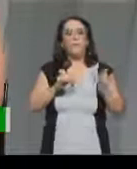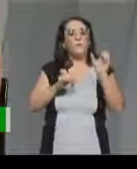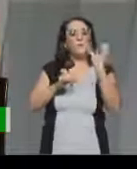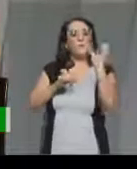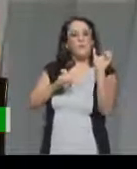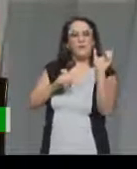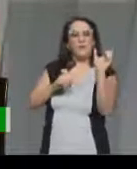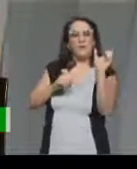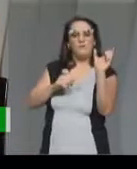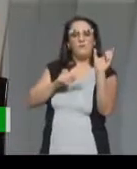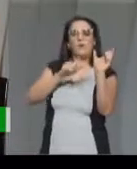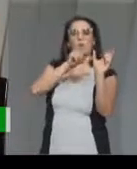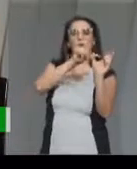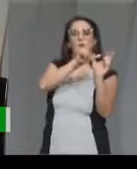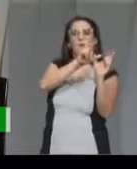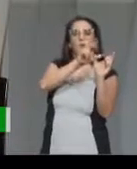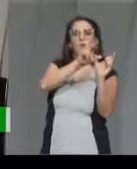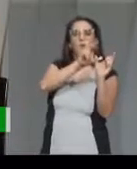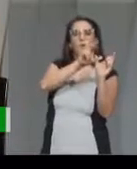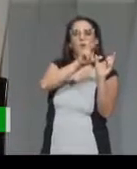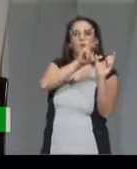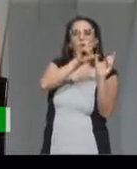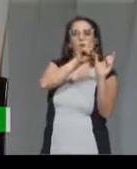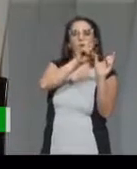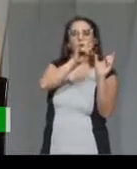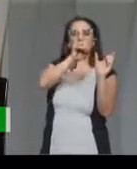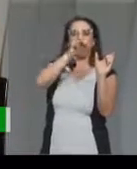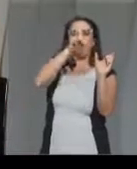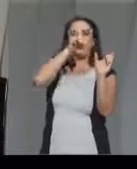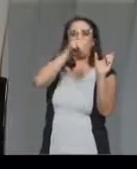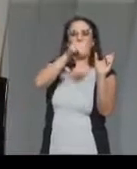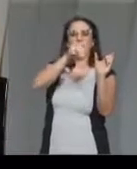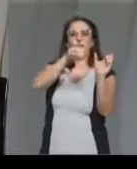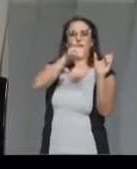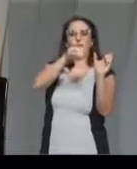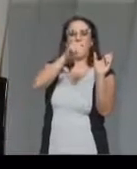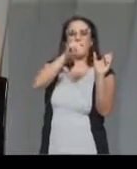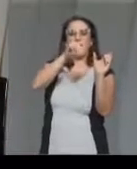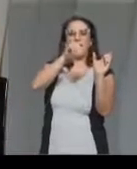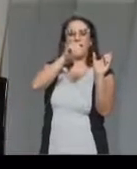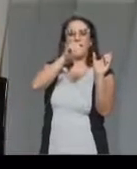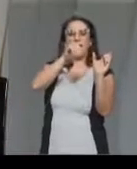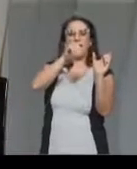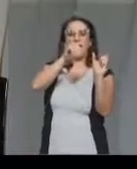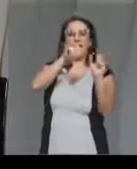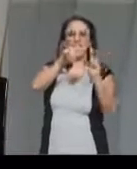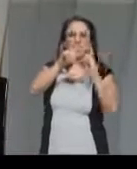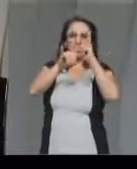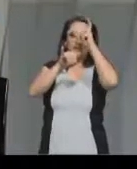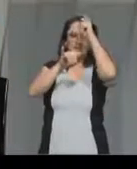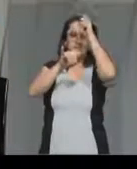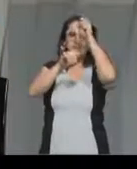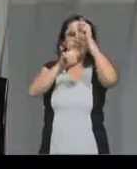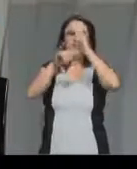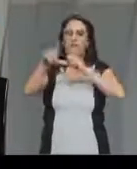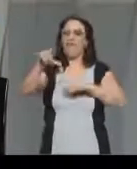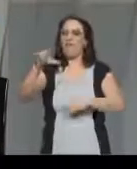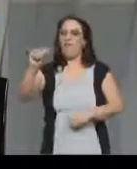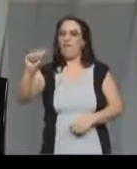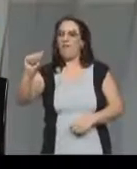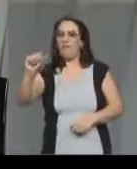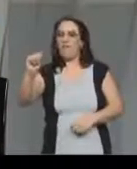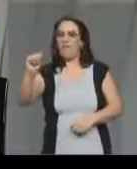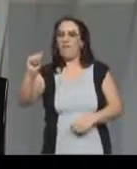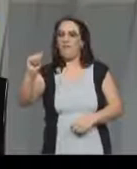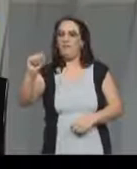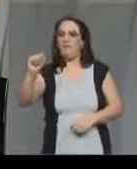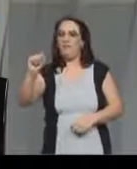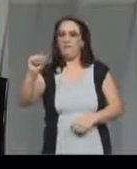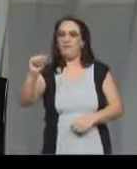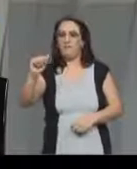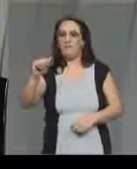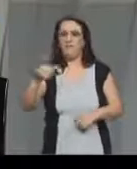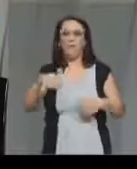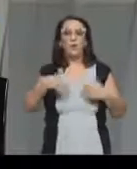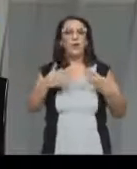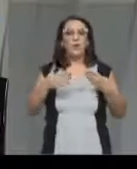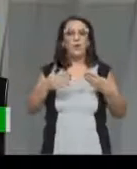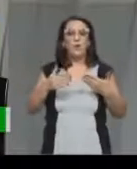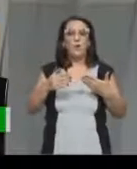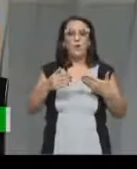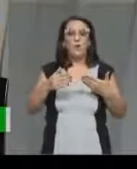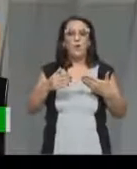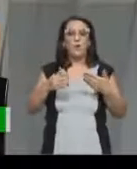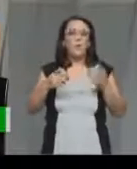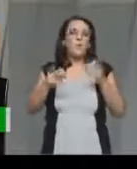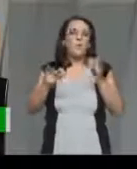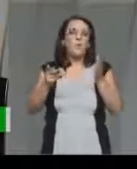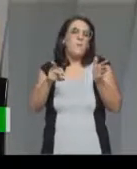é o mi, né? É paroxítona. Então, Ludmila. Então, você chamou